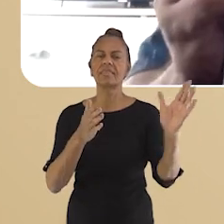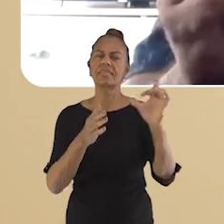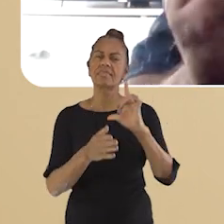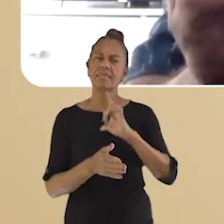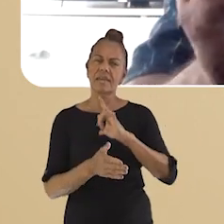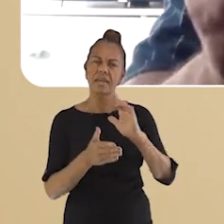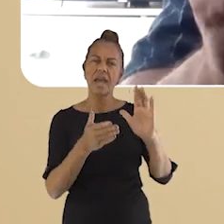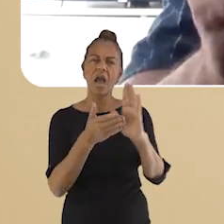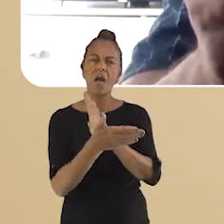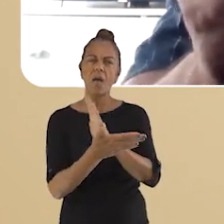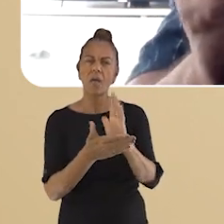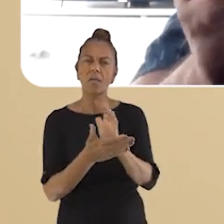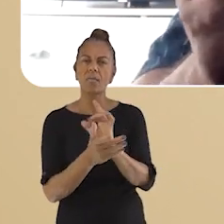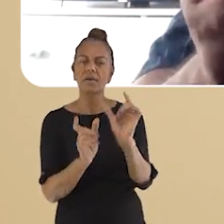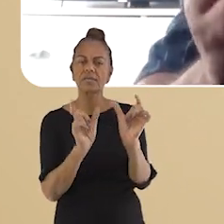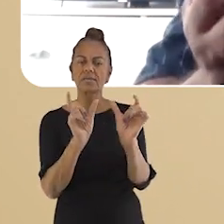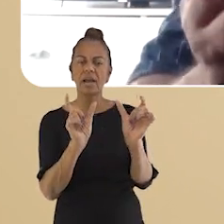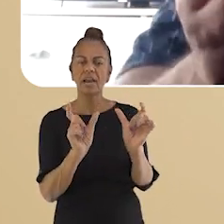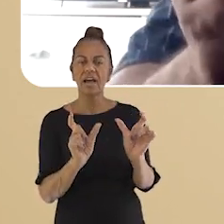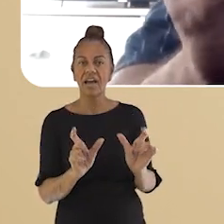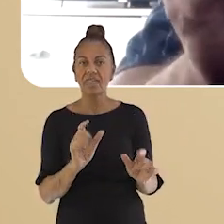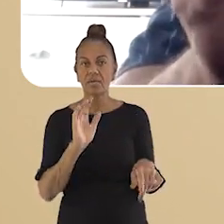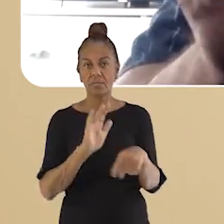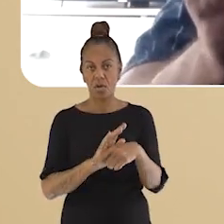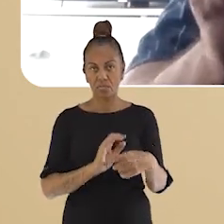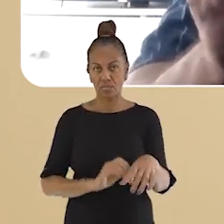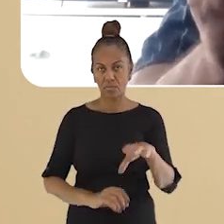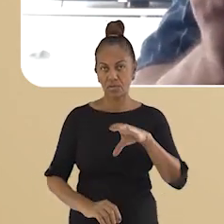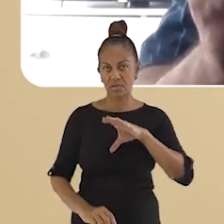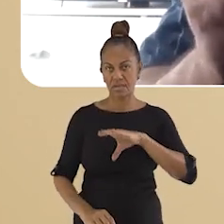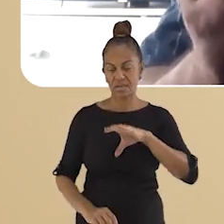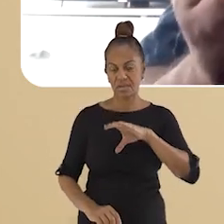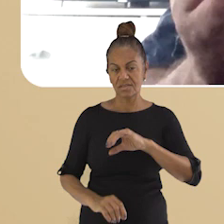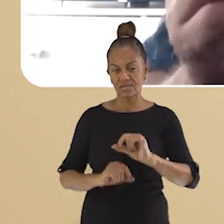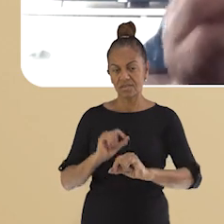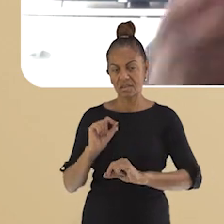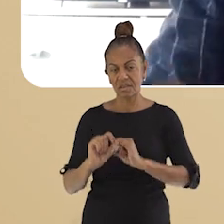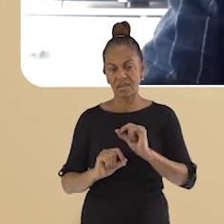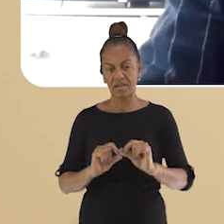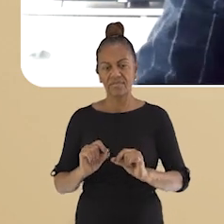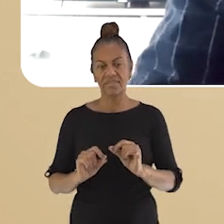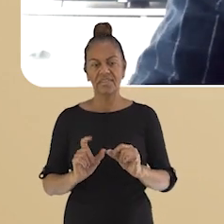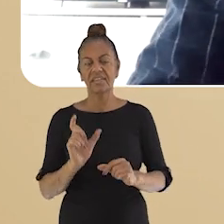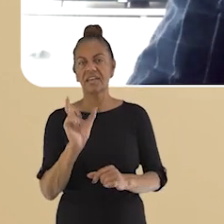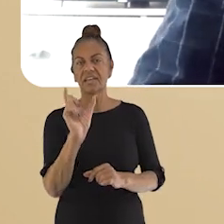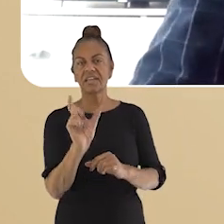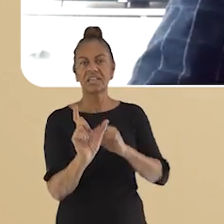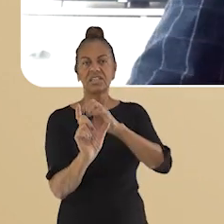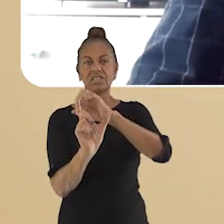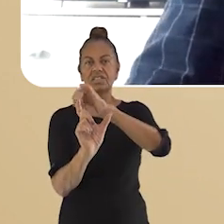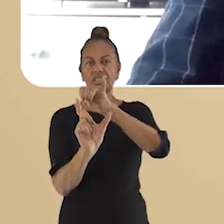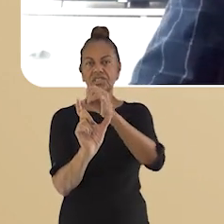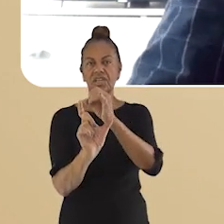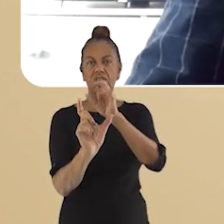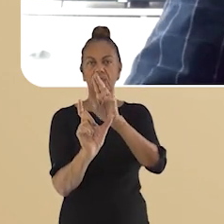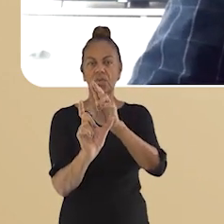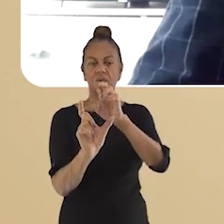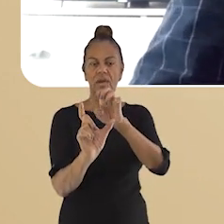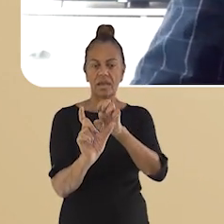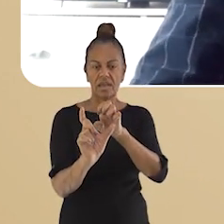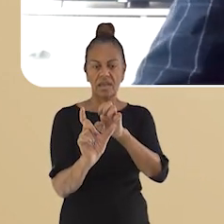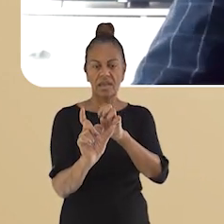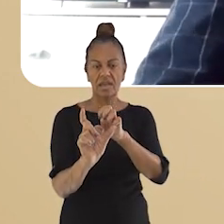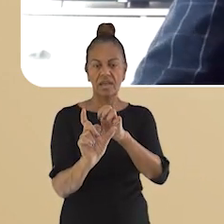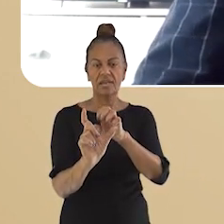algumas palavras, em algumas palavras da nossa língua portuguesa, esta sílaba G-U-E,